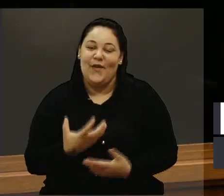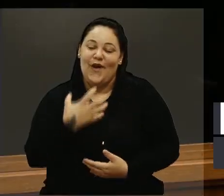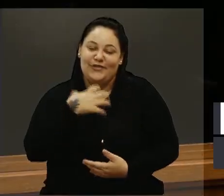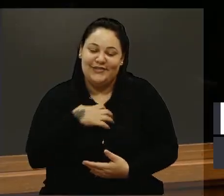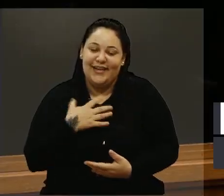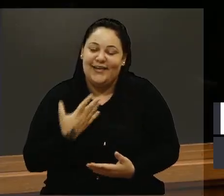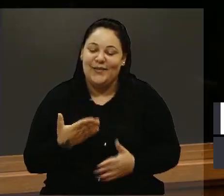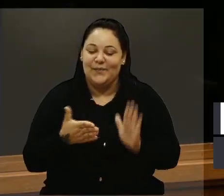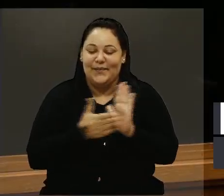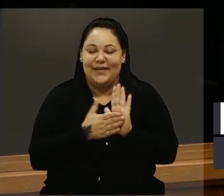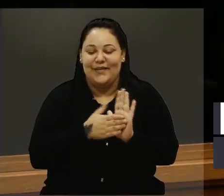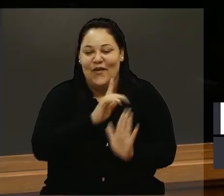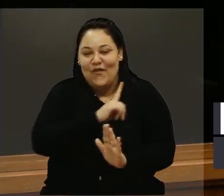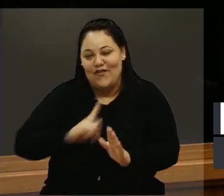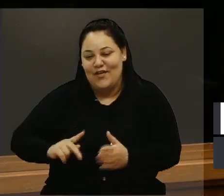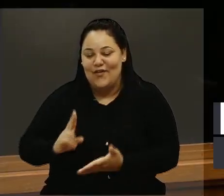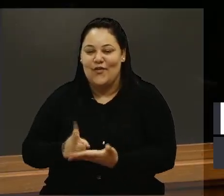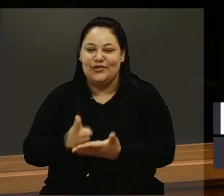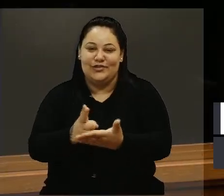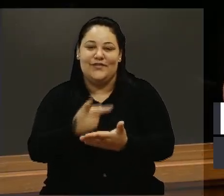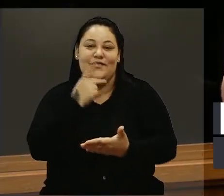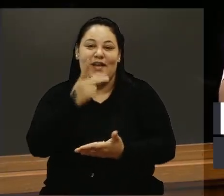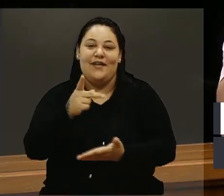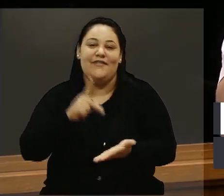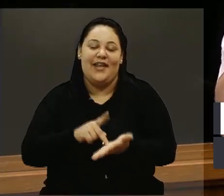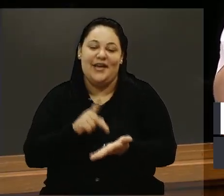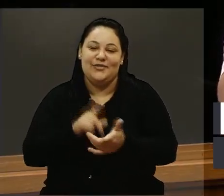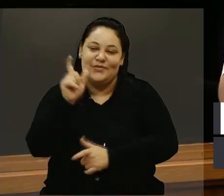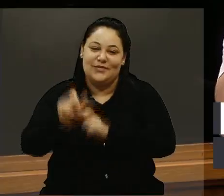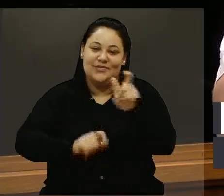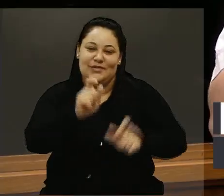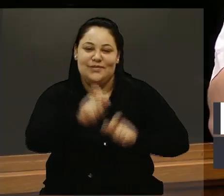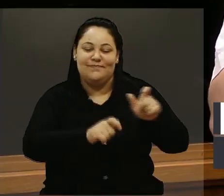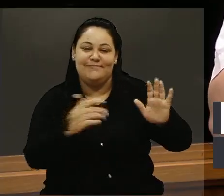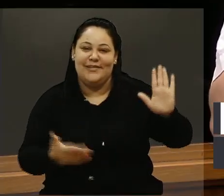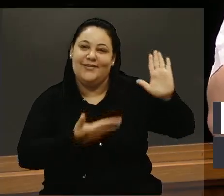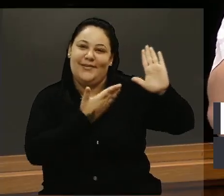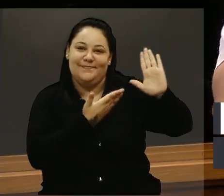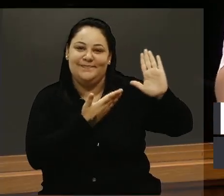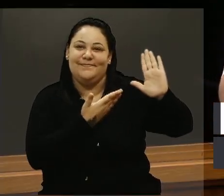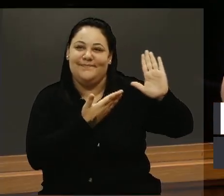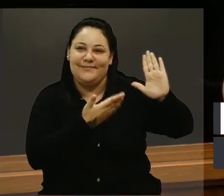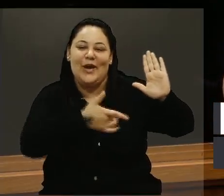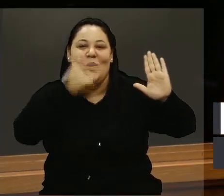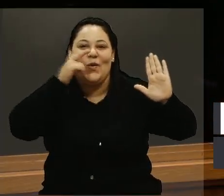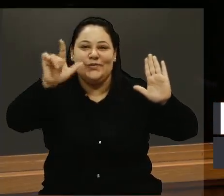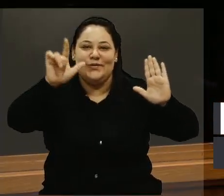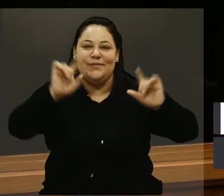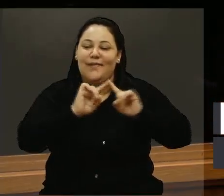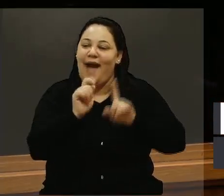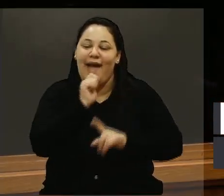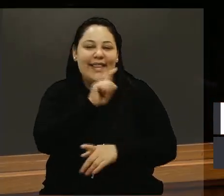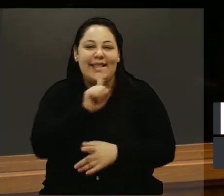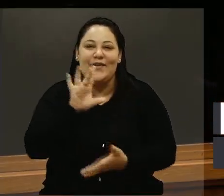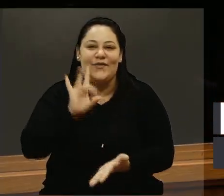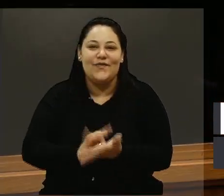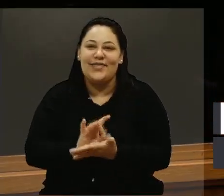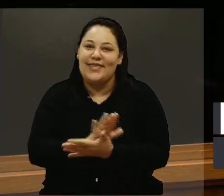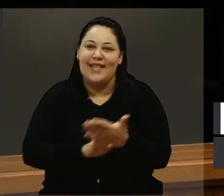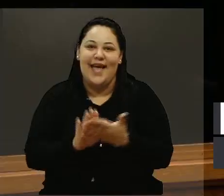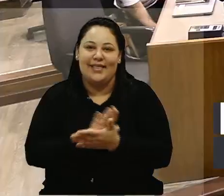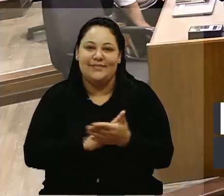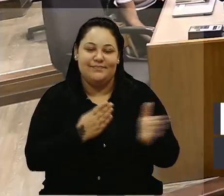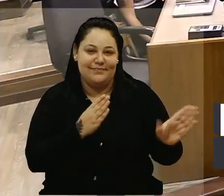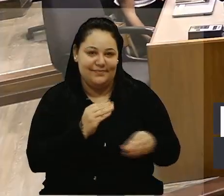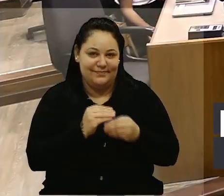um plano de governo efetivo que falava a verdade para as pessoas, e esse aqui, infelizmente, ganhou a eleição, mas não foi implementado. De imediato, a parte da